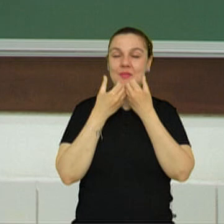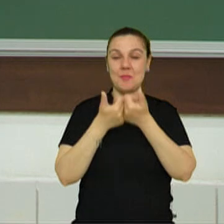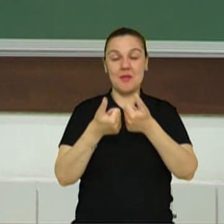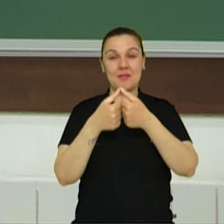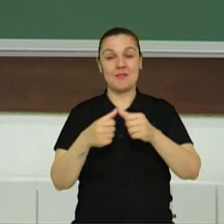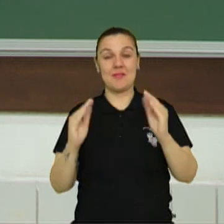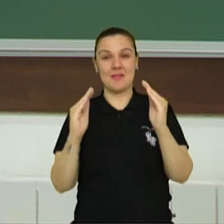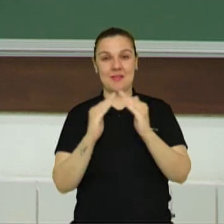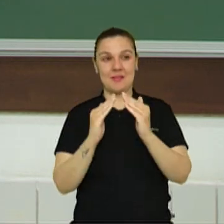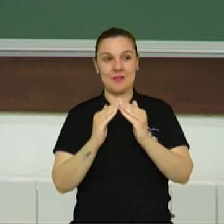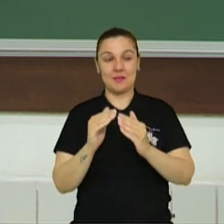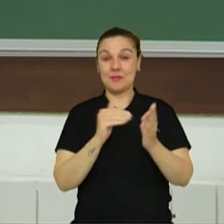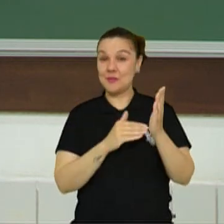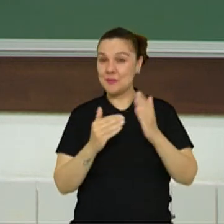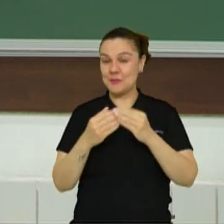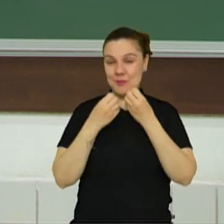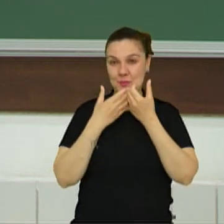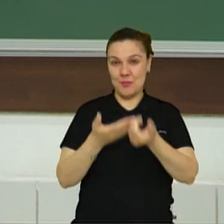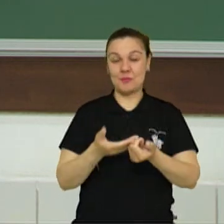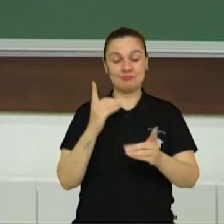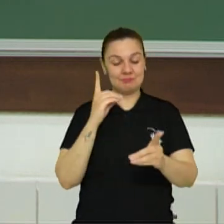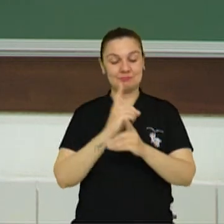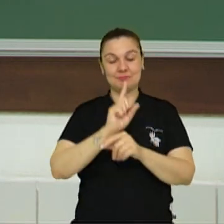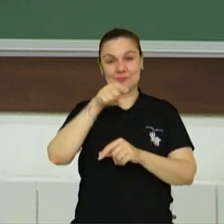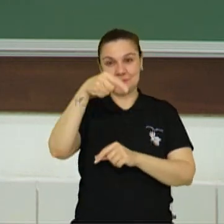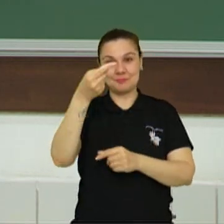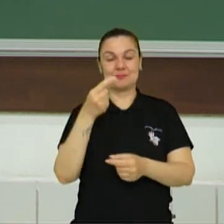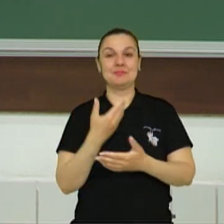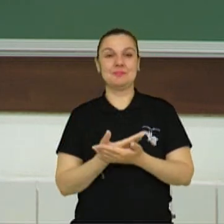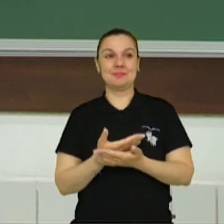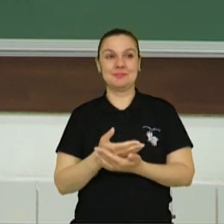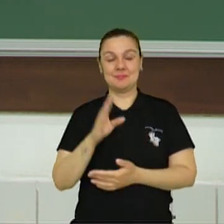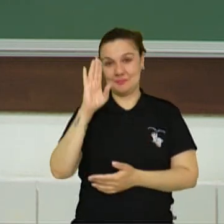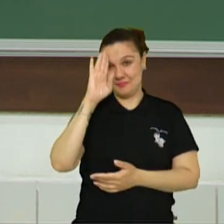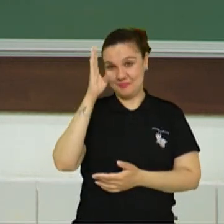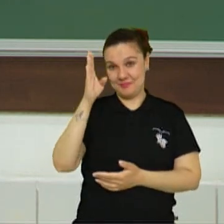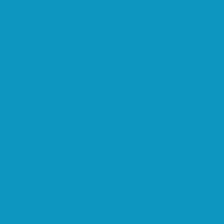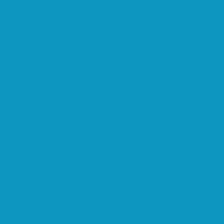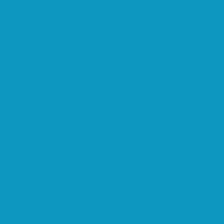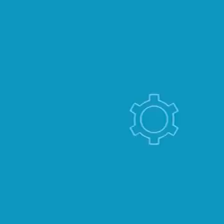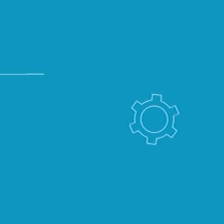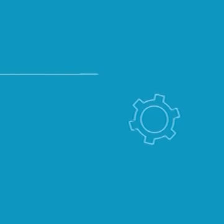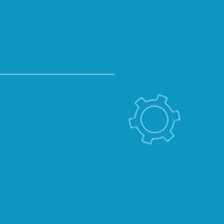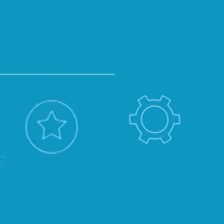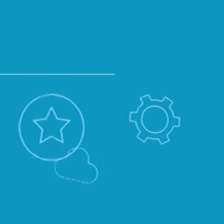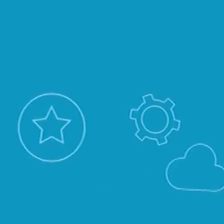em casa. Tudo de bom para vocês. A gente se vê na próxima aula e até logo.